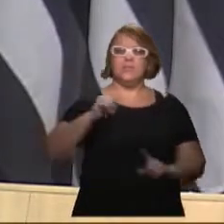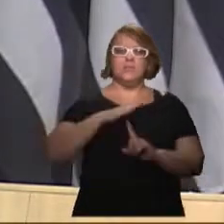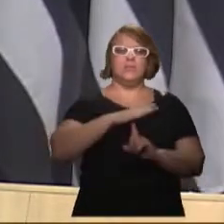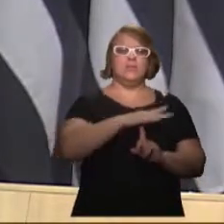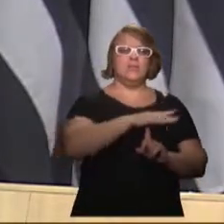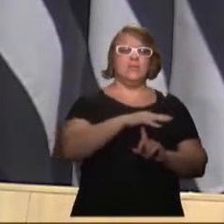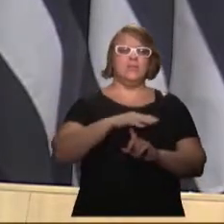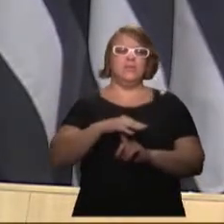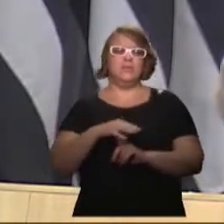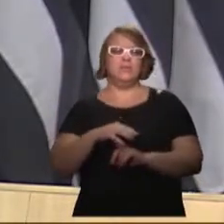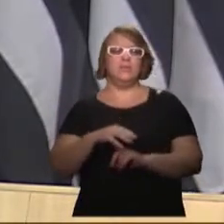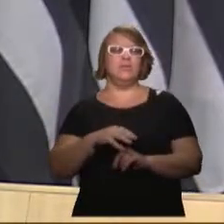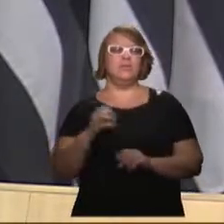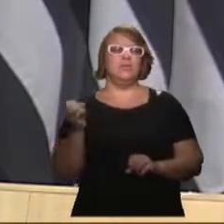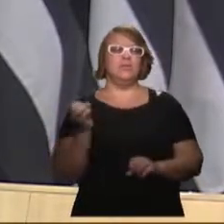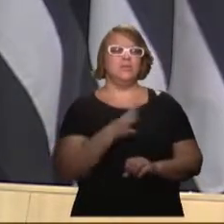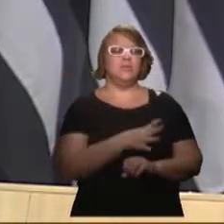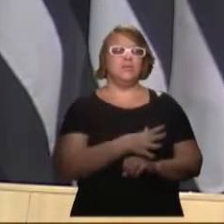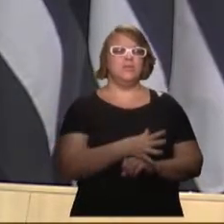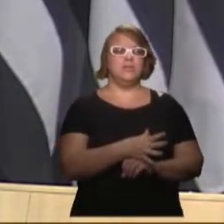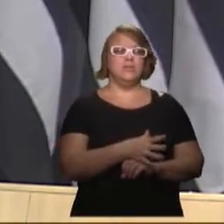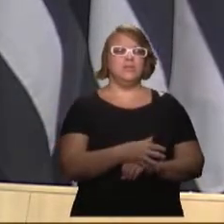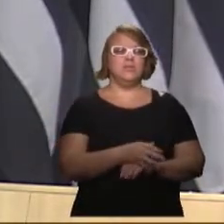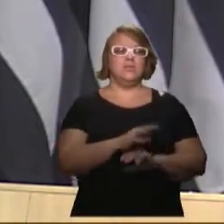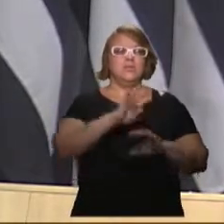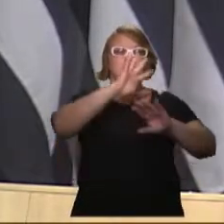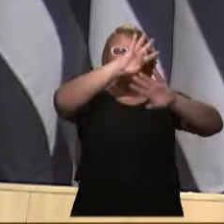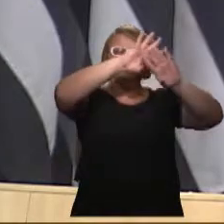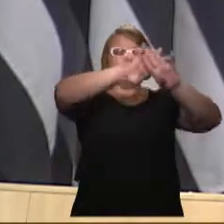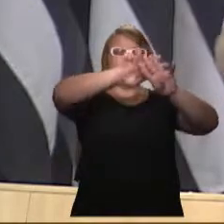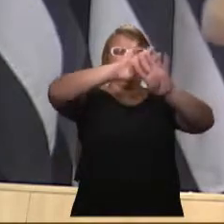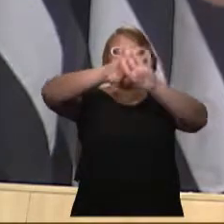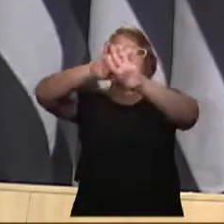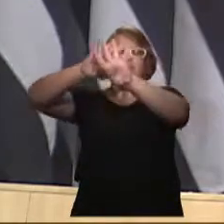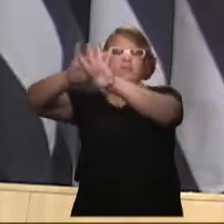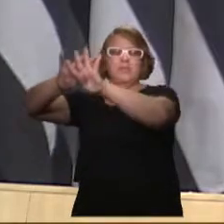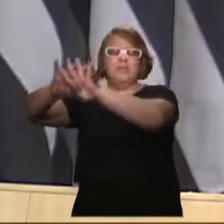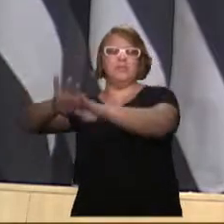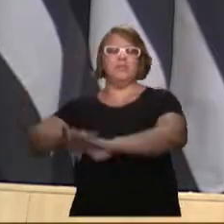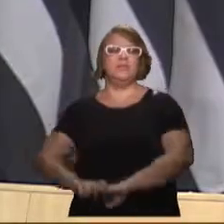Passei e vi o alambrado. Eu quero ver quantos anos vai durar aqueles alambrados